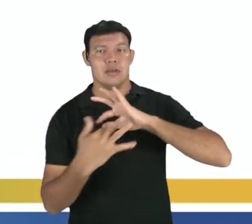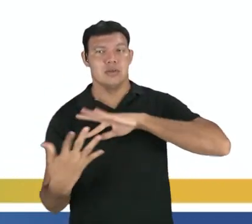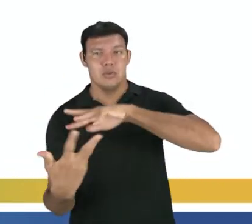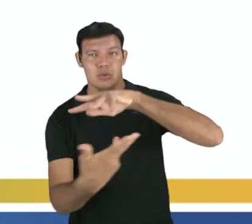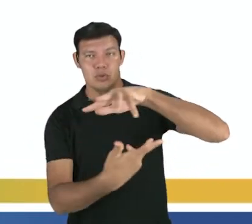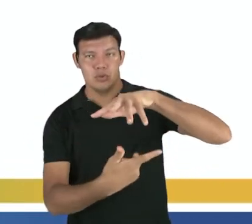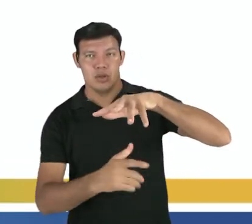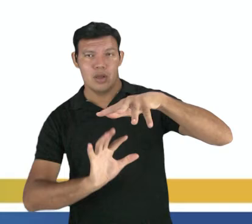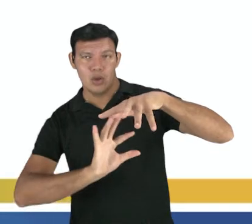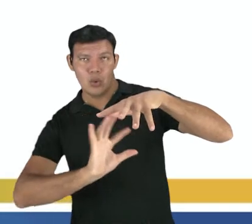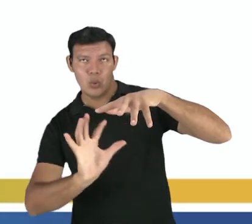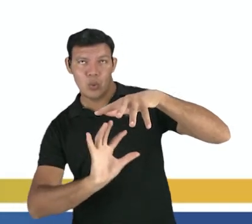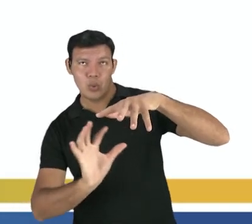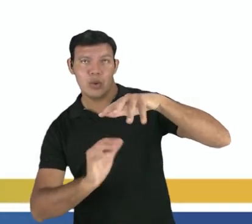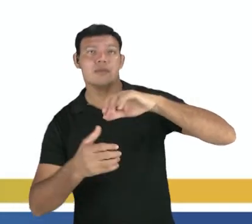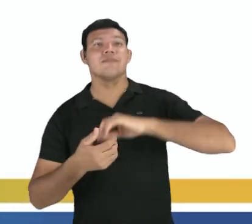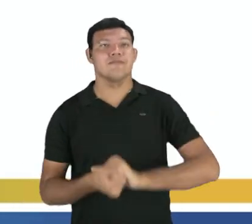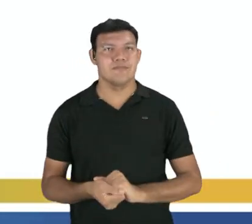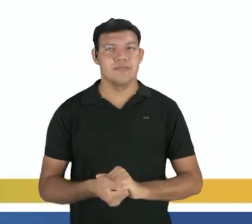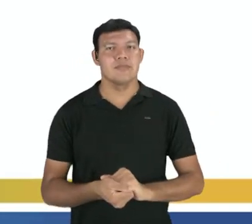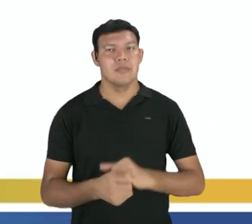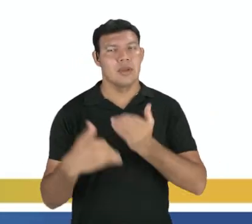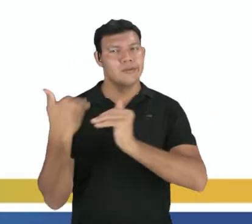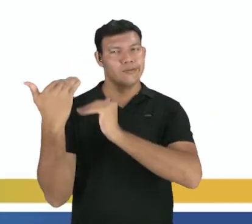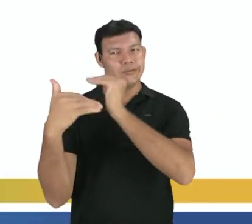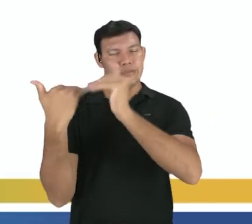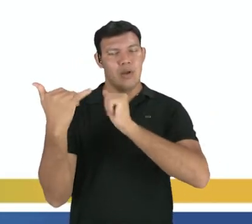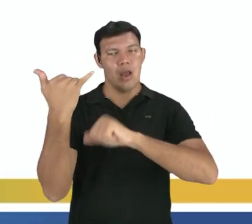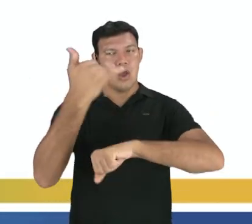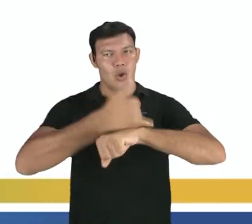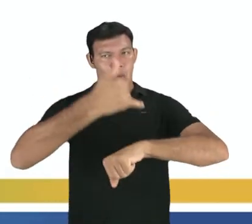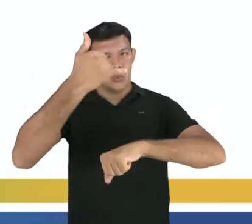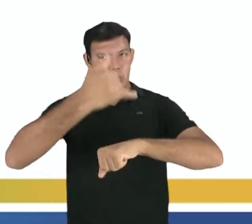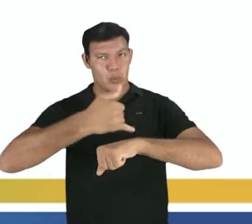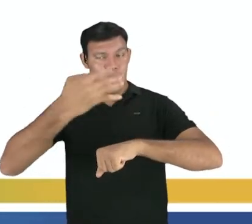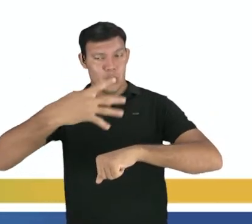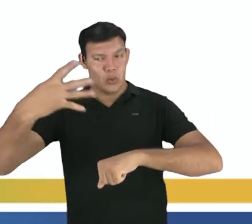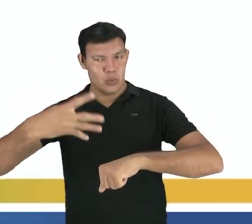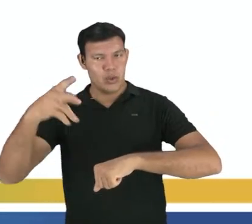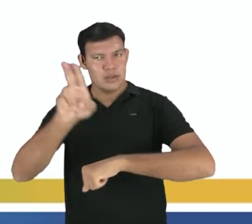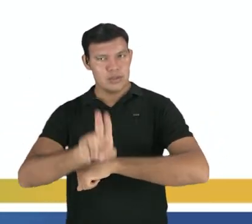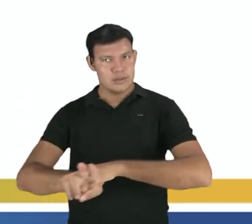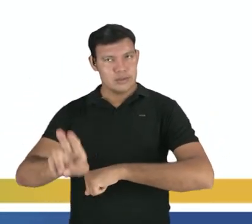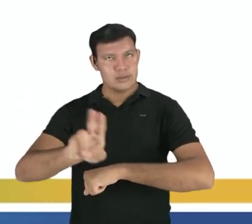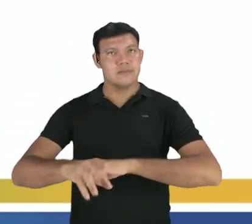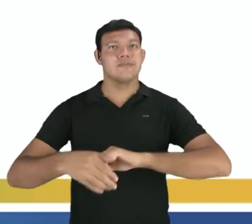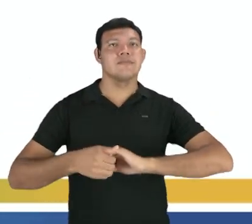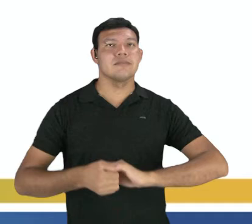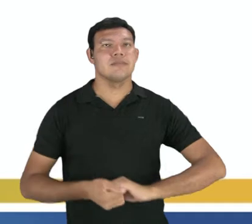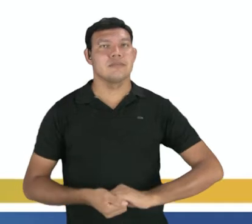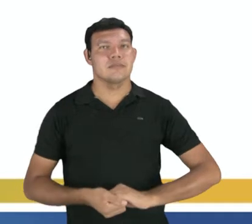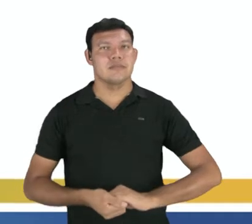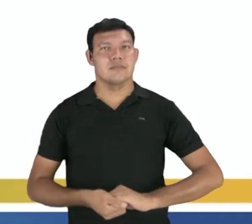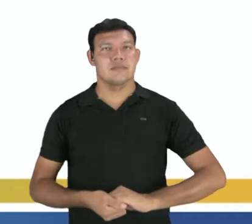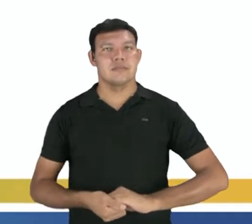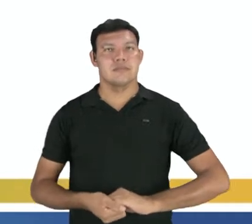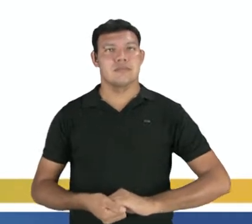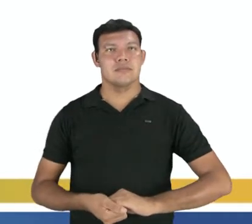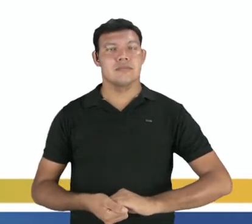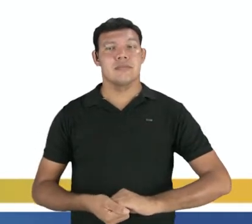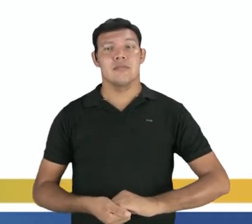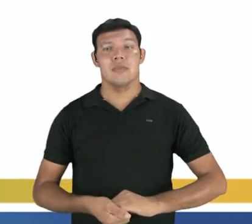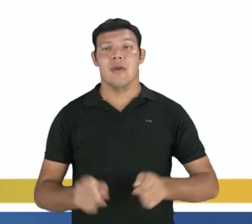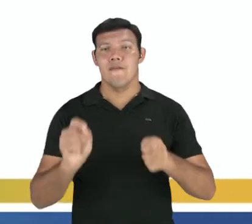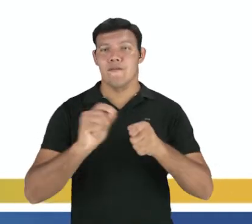começaram a desenvolver a metalurgia, ou seja, a utilização sistemática de metais para a